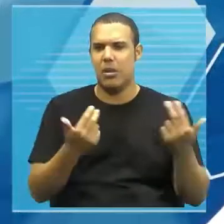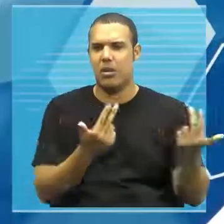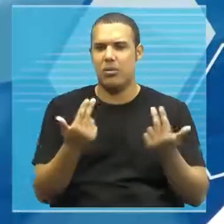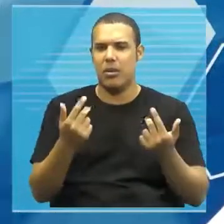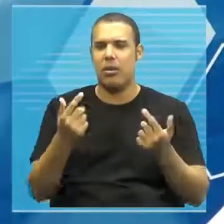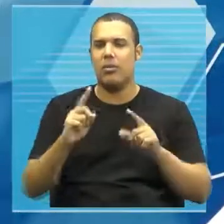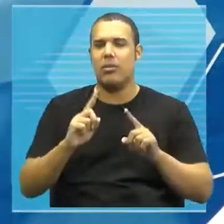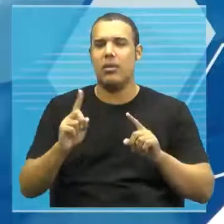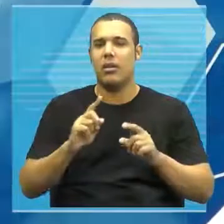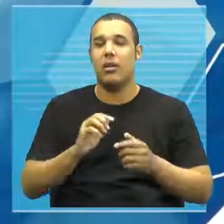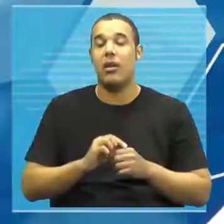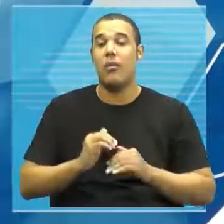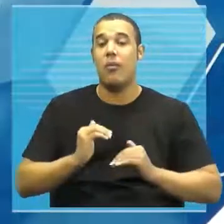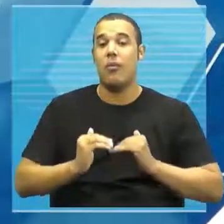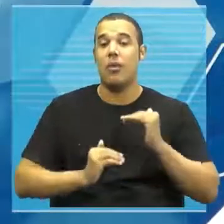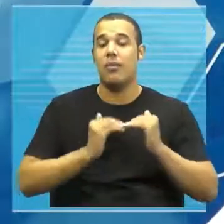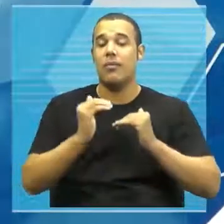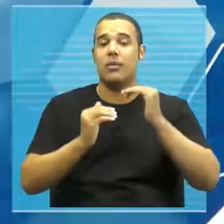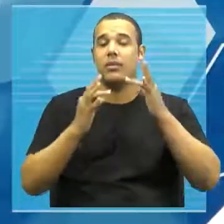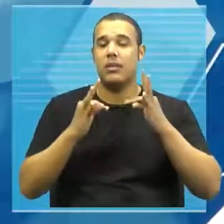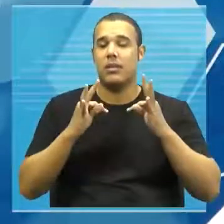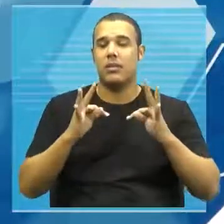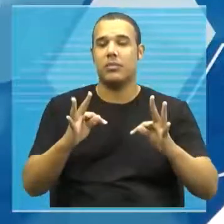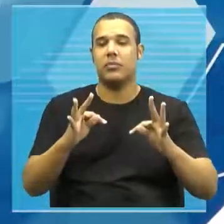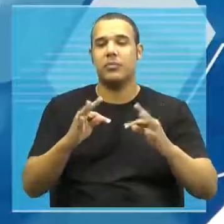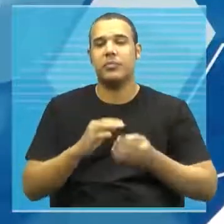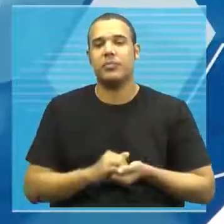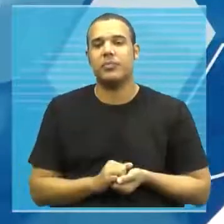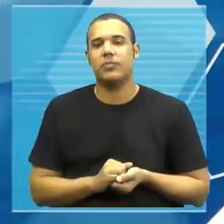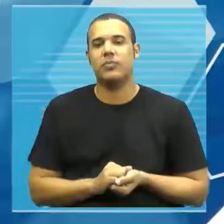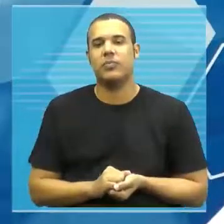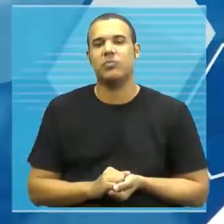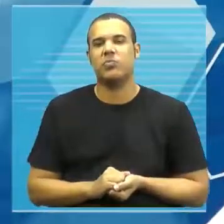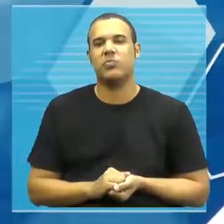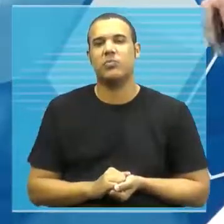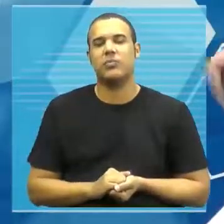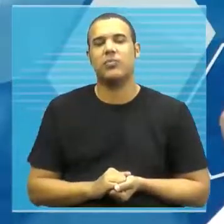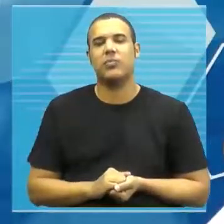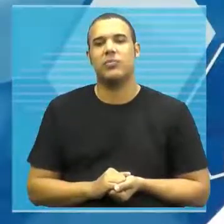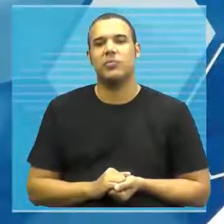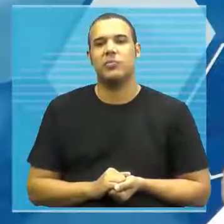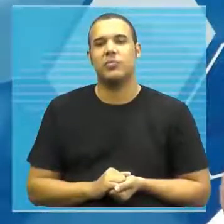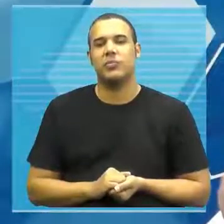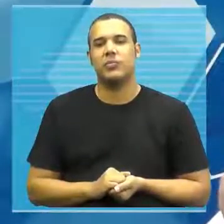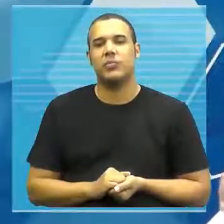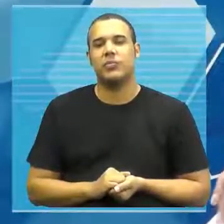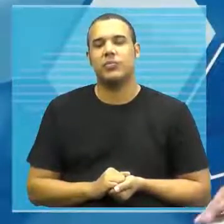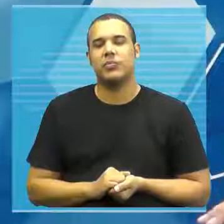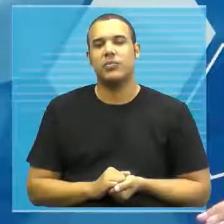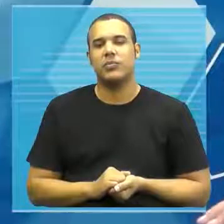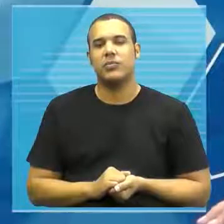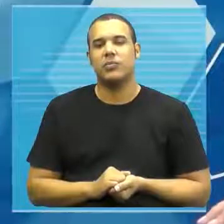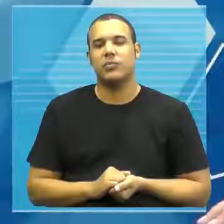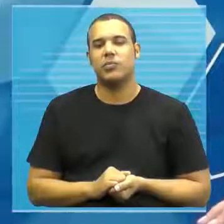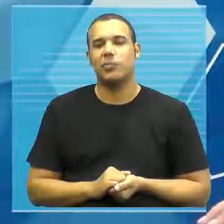o avanço da tecnologia você você tem agora a partir de agora